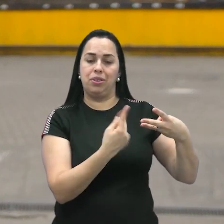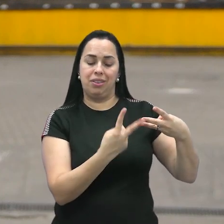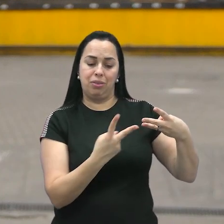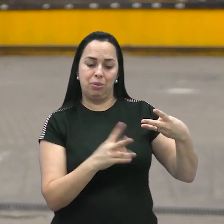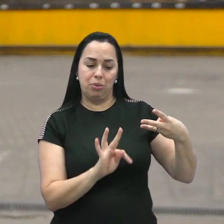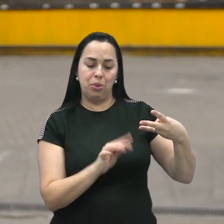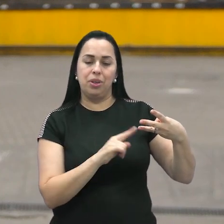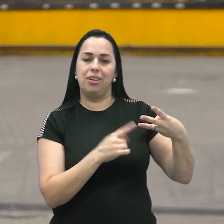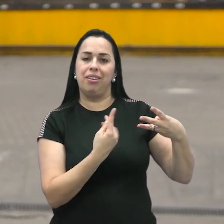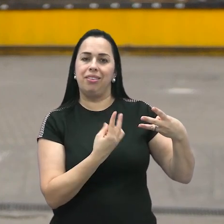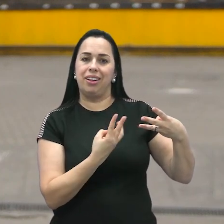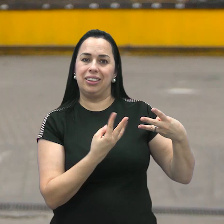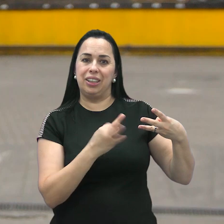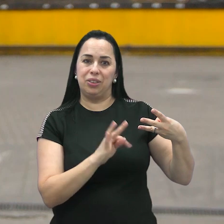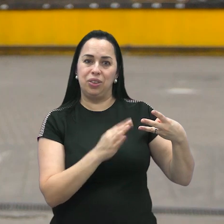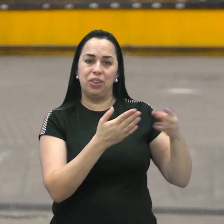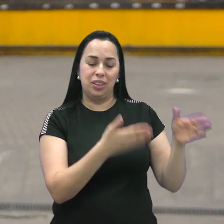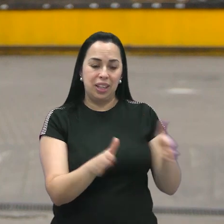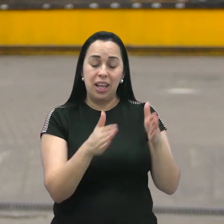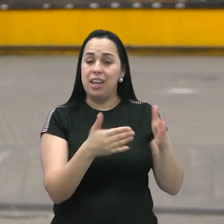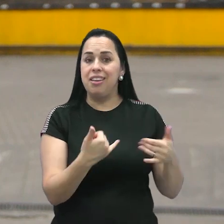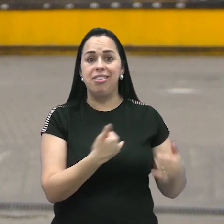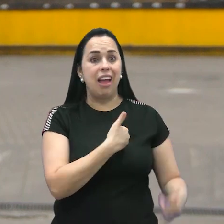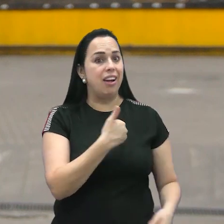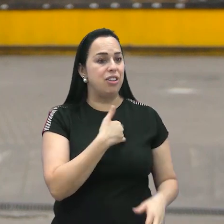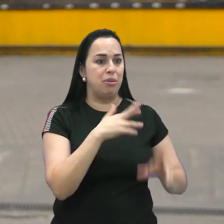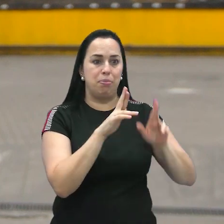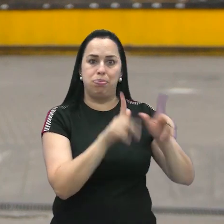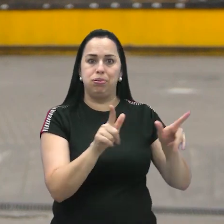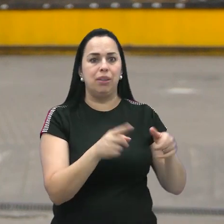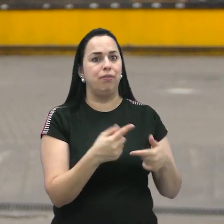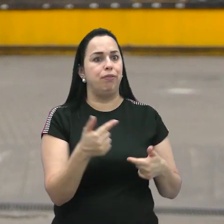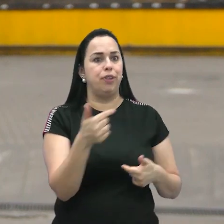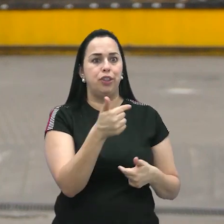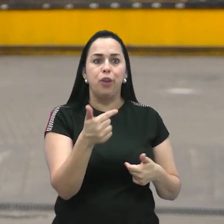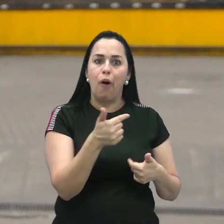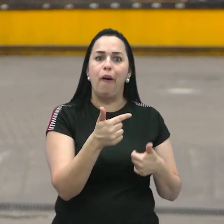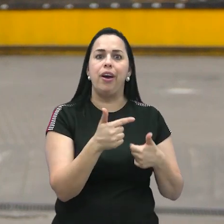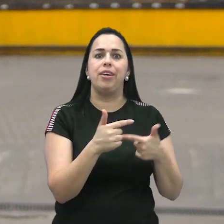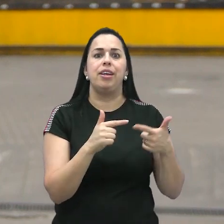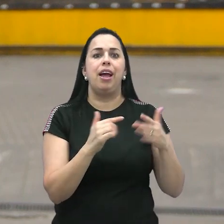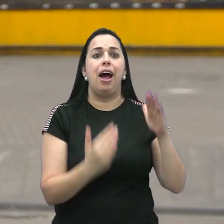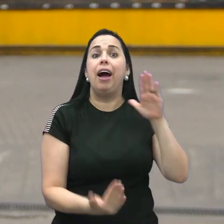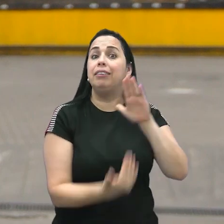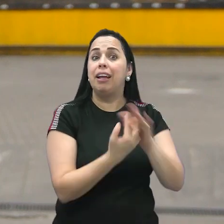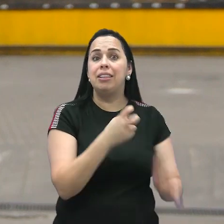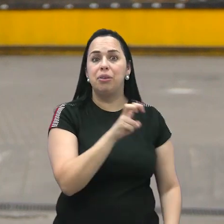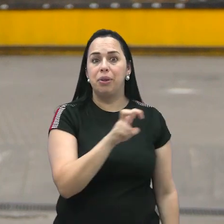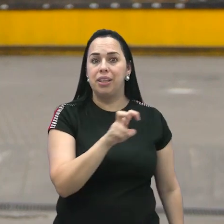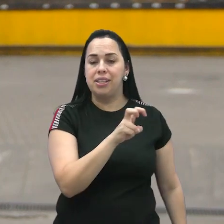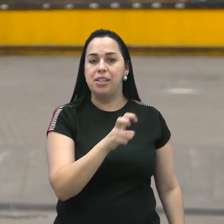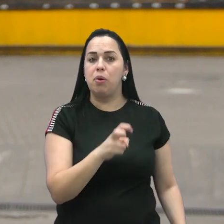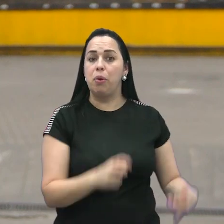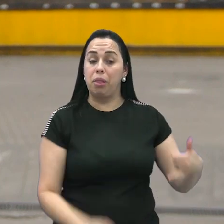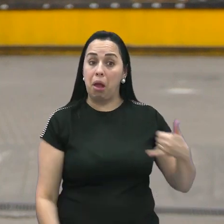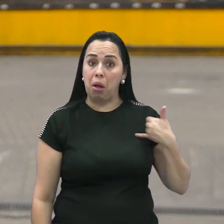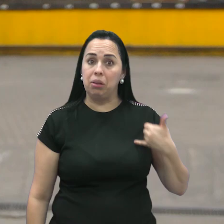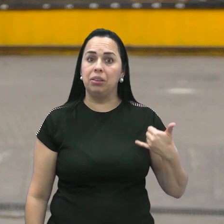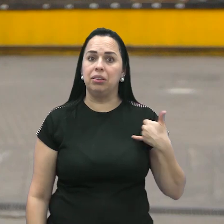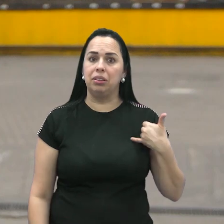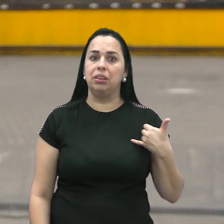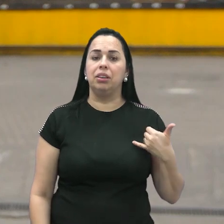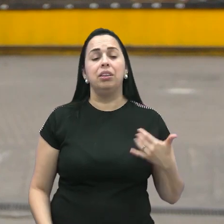produção, que abrange todas as idades, né, desde 22 anos até 55 anos, então a gente tem